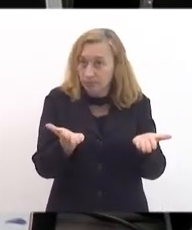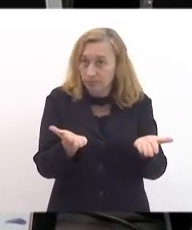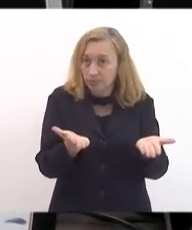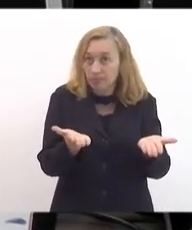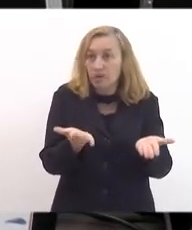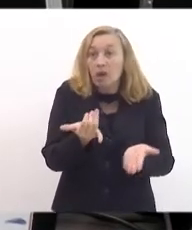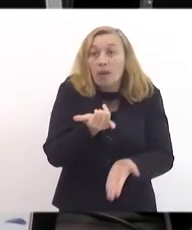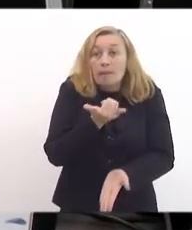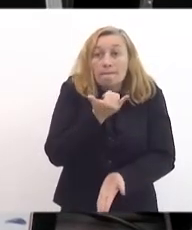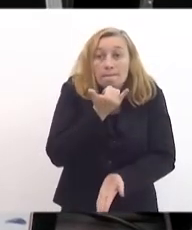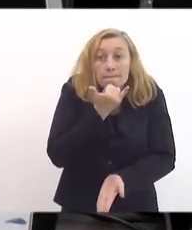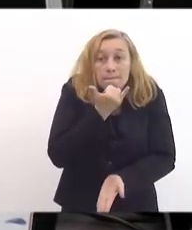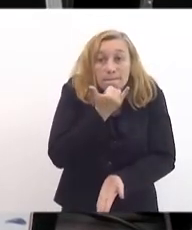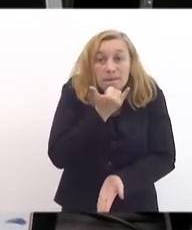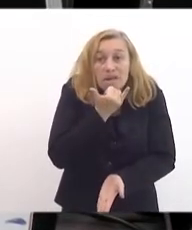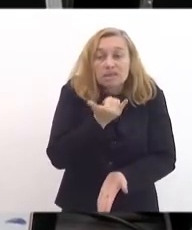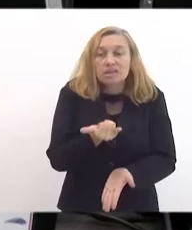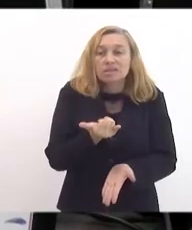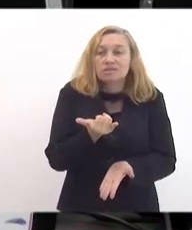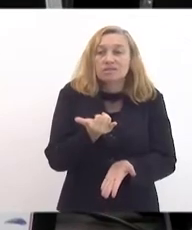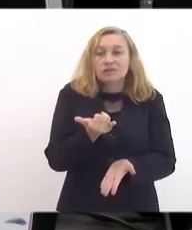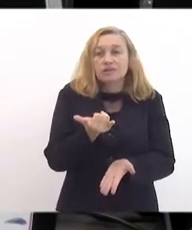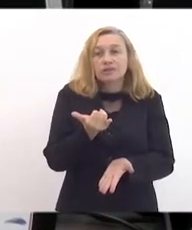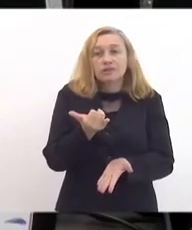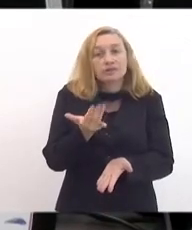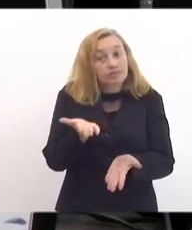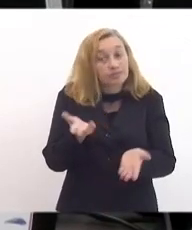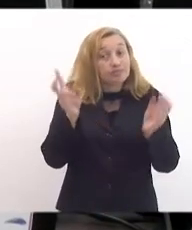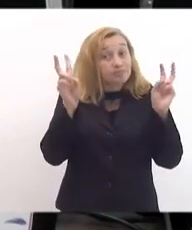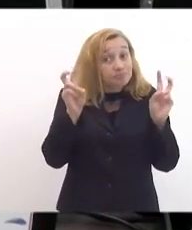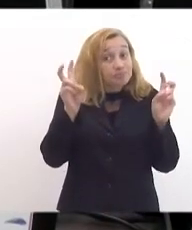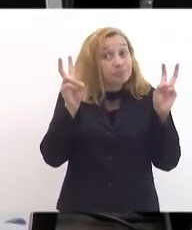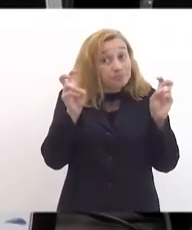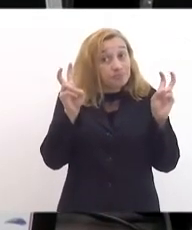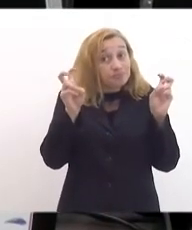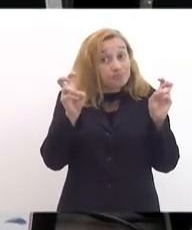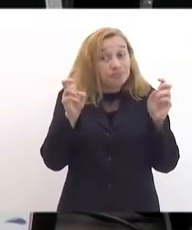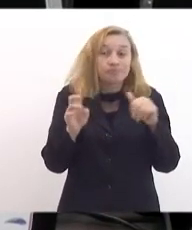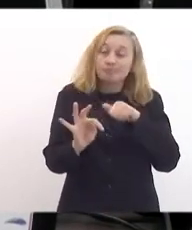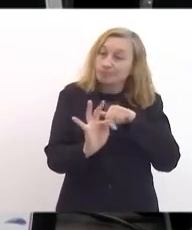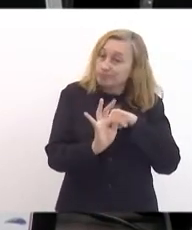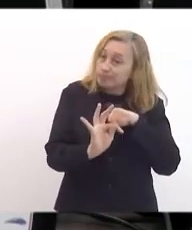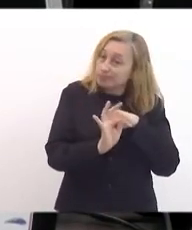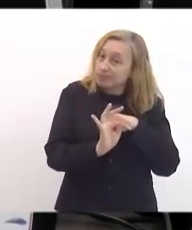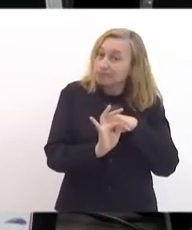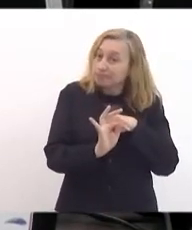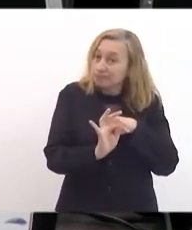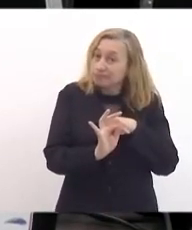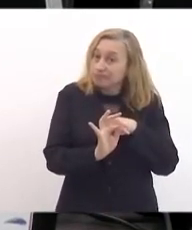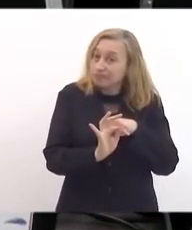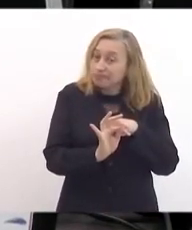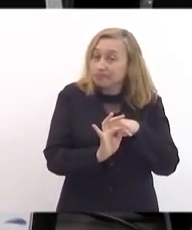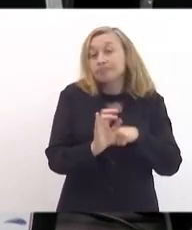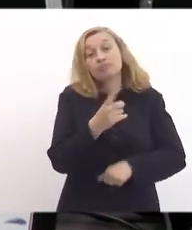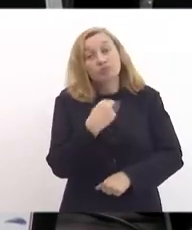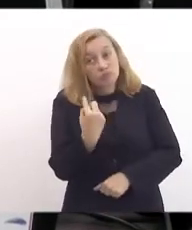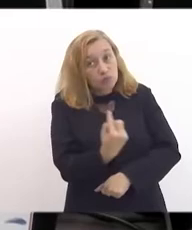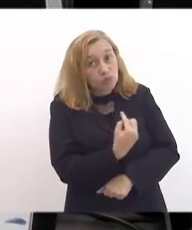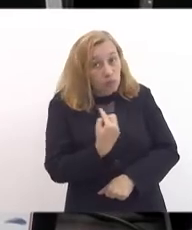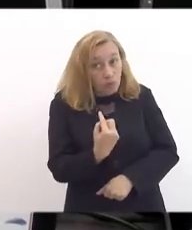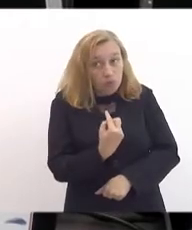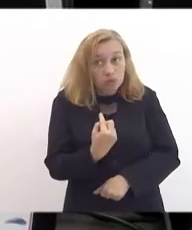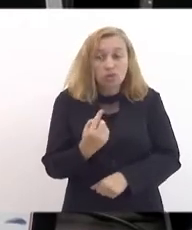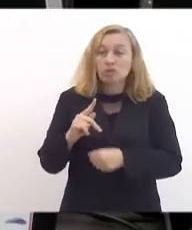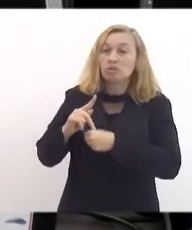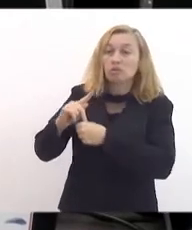e essa é uma é uma renda essa questão que Tecnicamente tanto nos né quanto